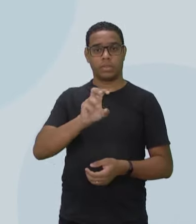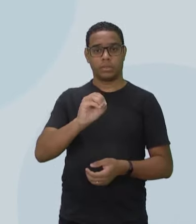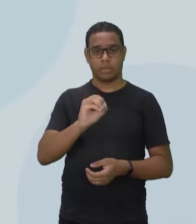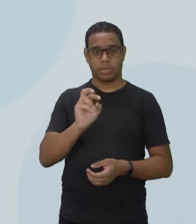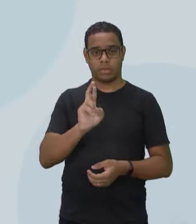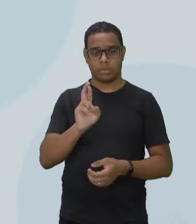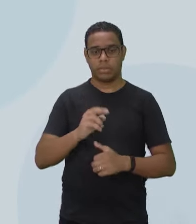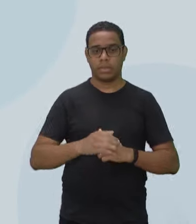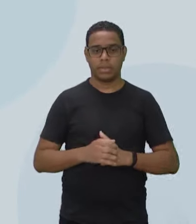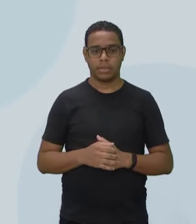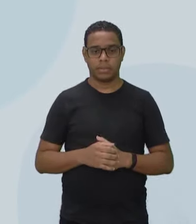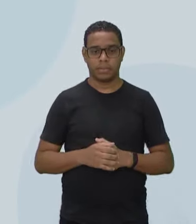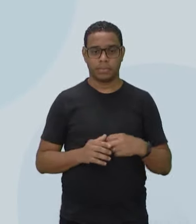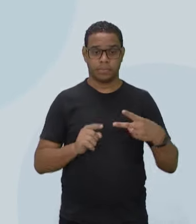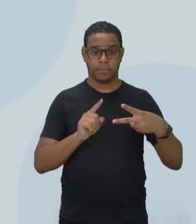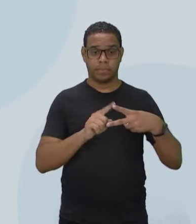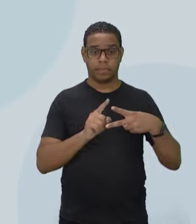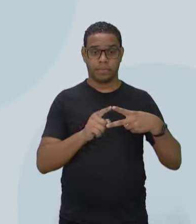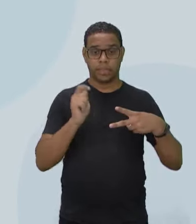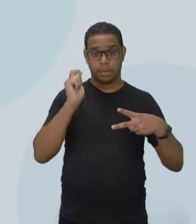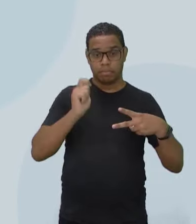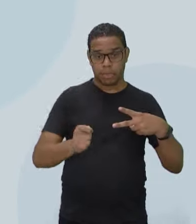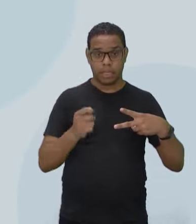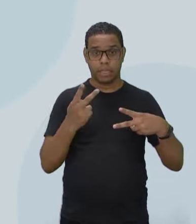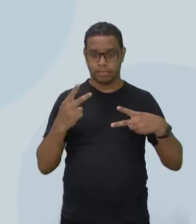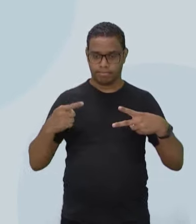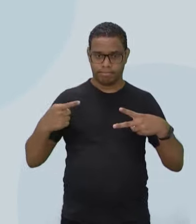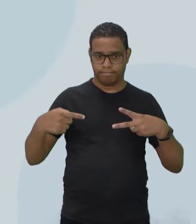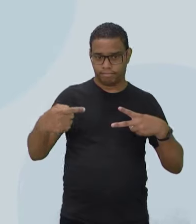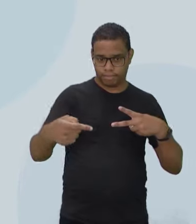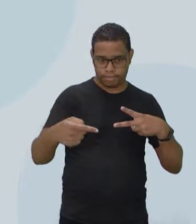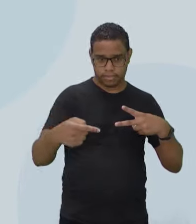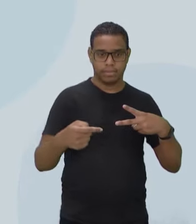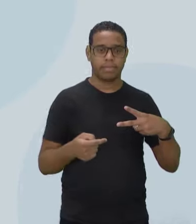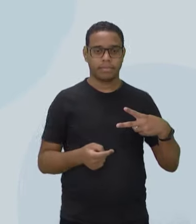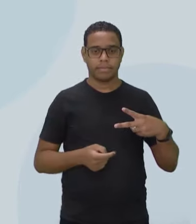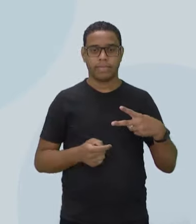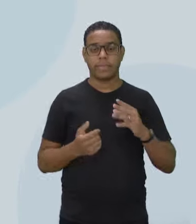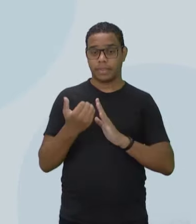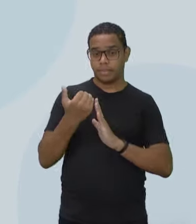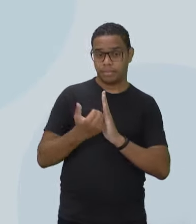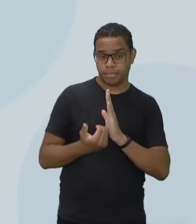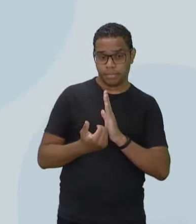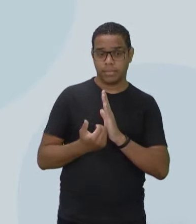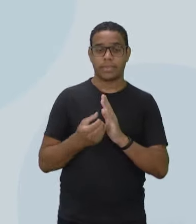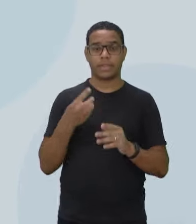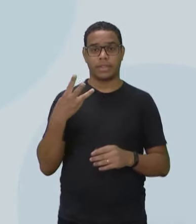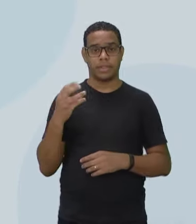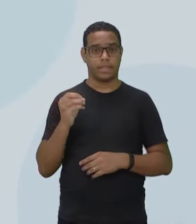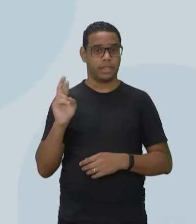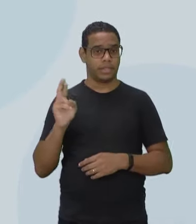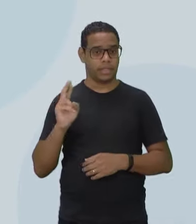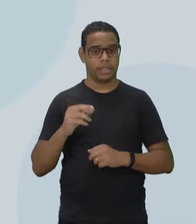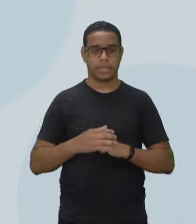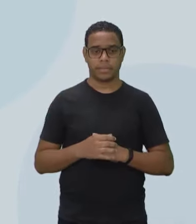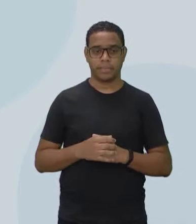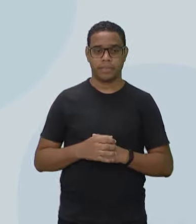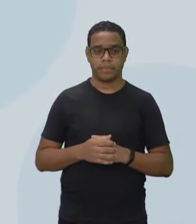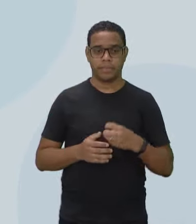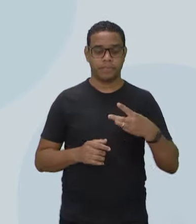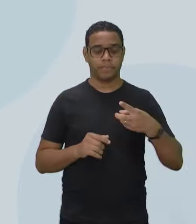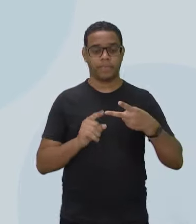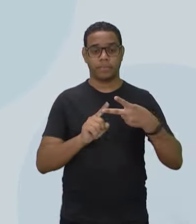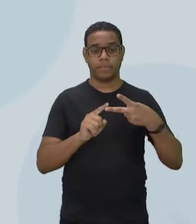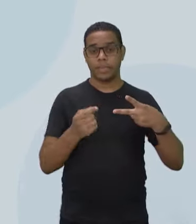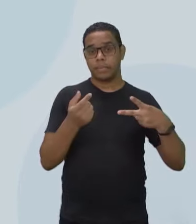150. Pagar a conta avance 2 casas e ainda tem um bônus de R$ 30. E a